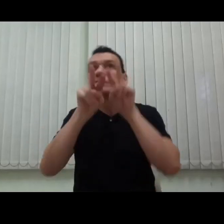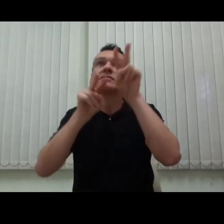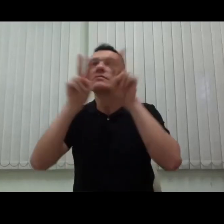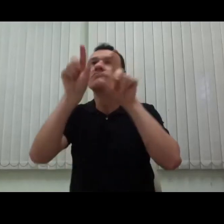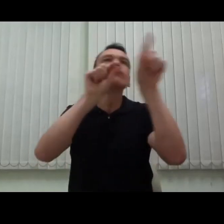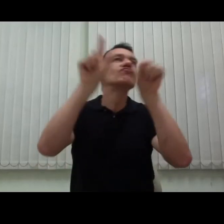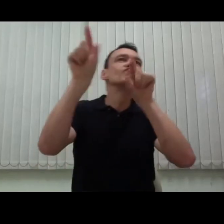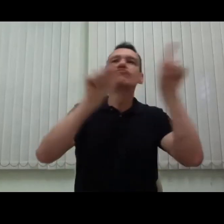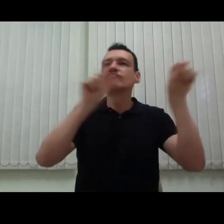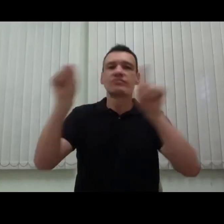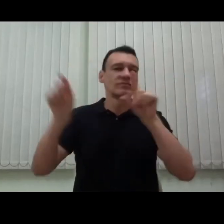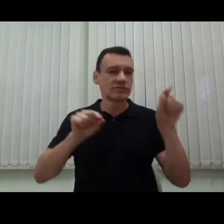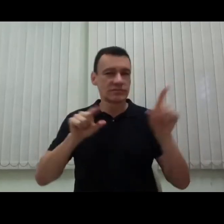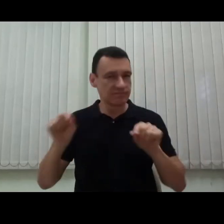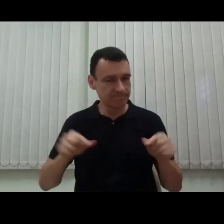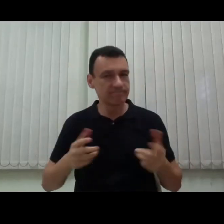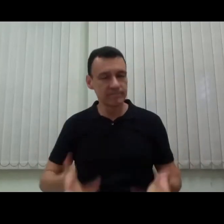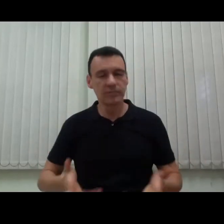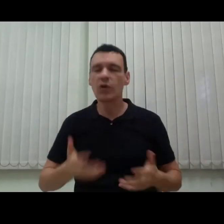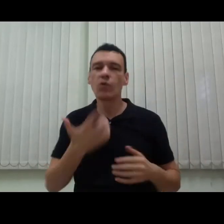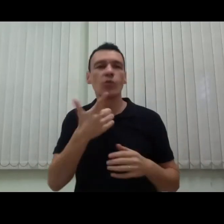eu não havia interdições.